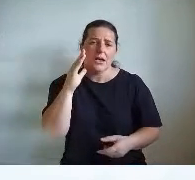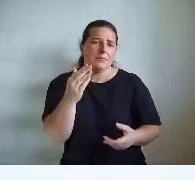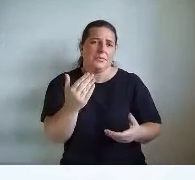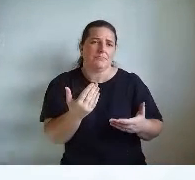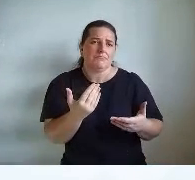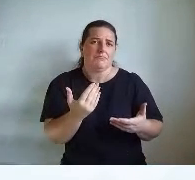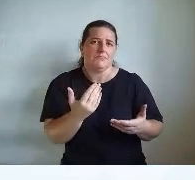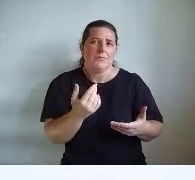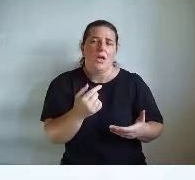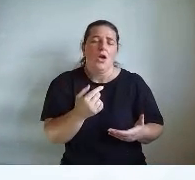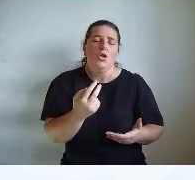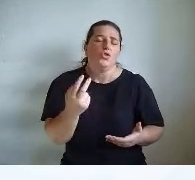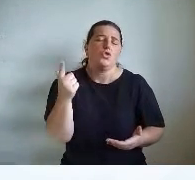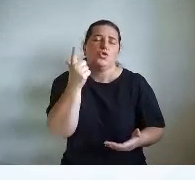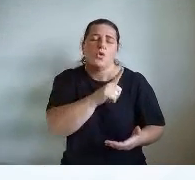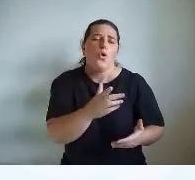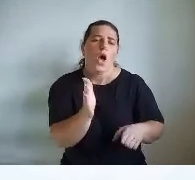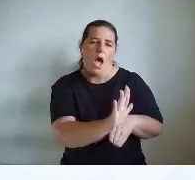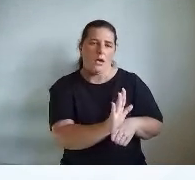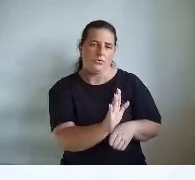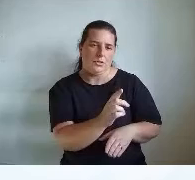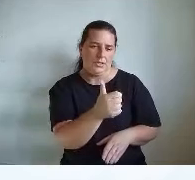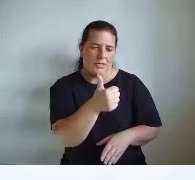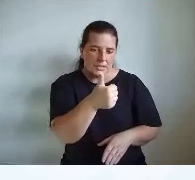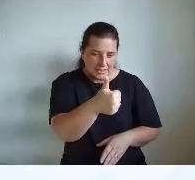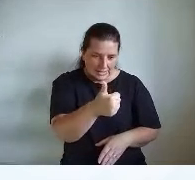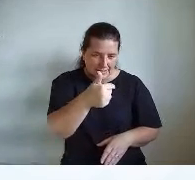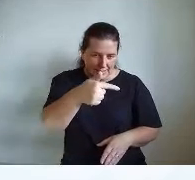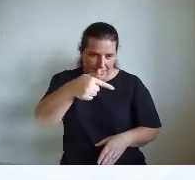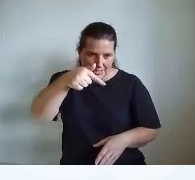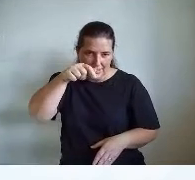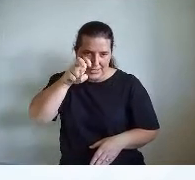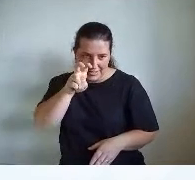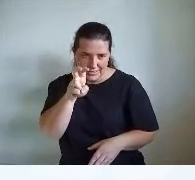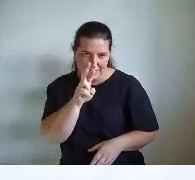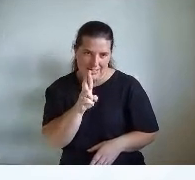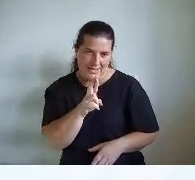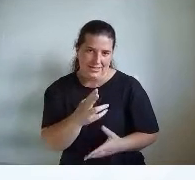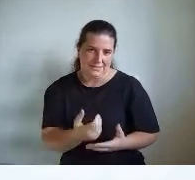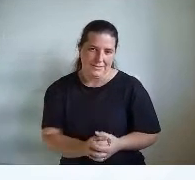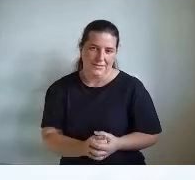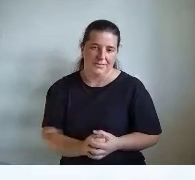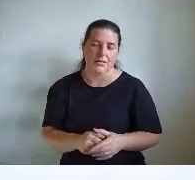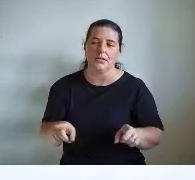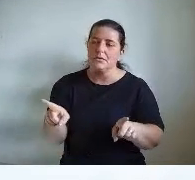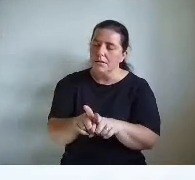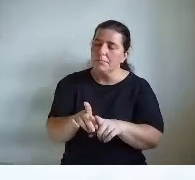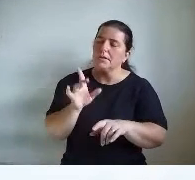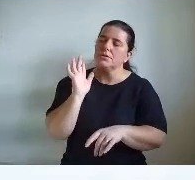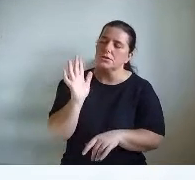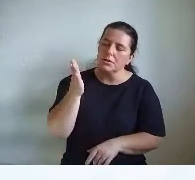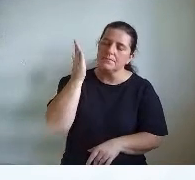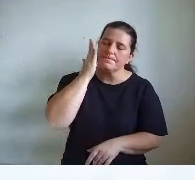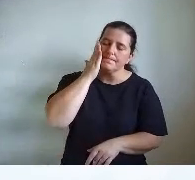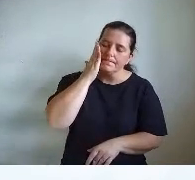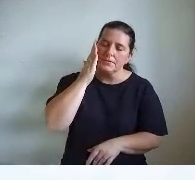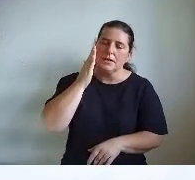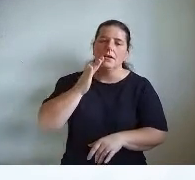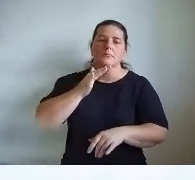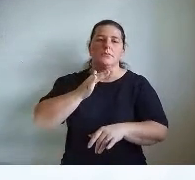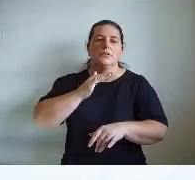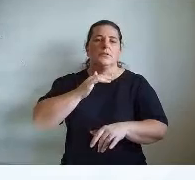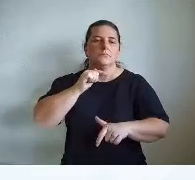aumentando no nosso país, infelizmente. Eu trabalho, acho que a gente já conversou sobre isso, né? Desde 2001 com os catadores de